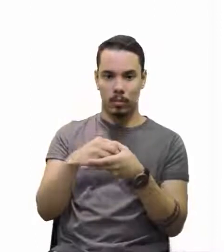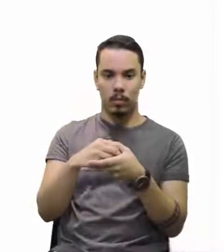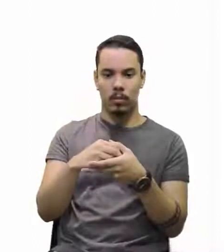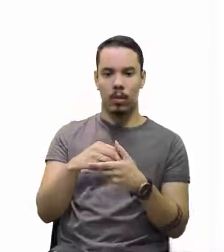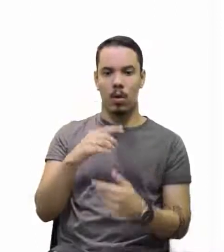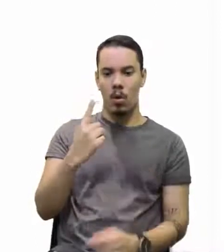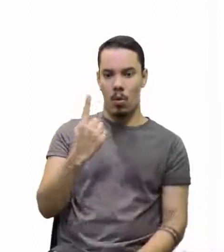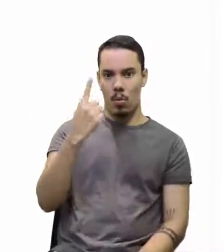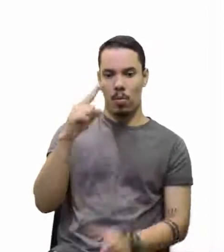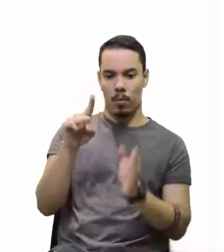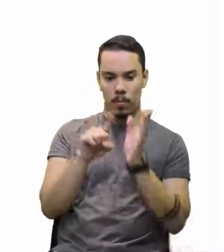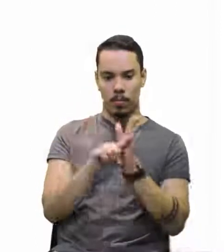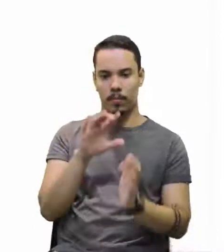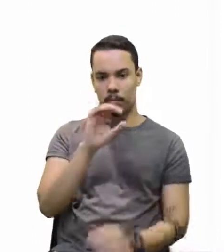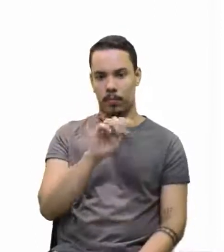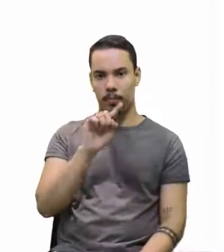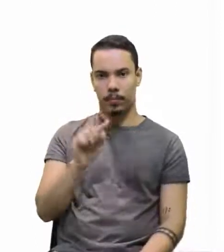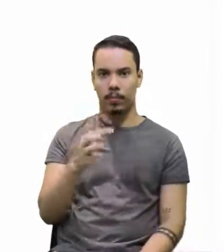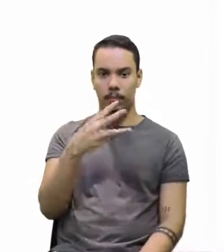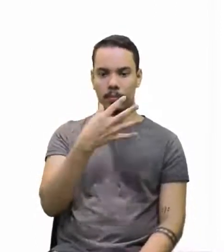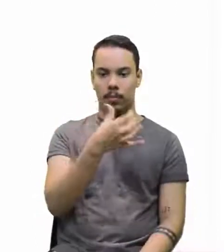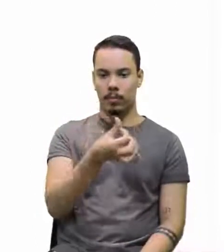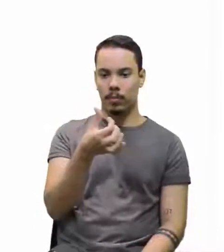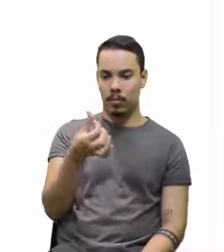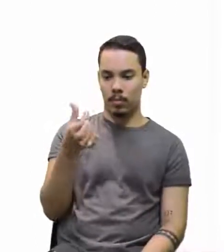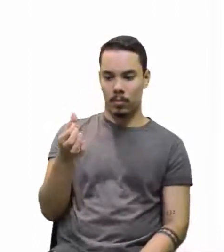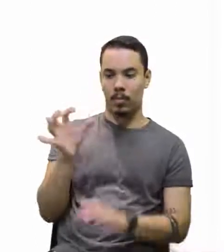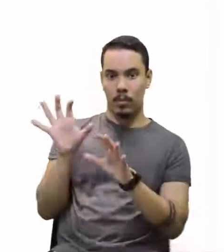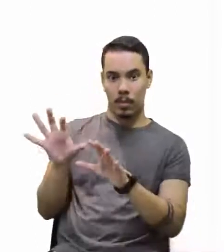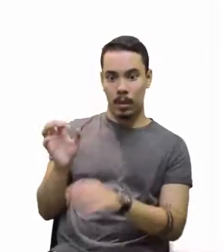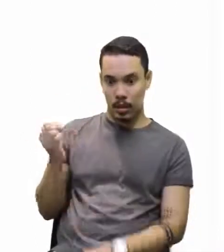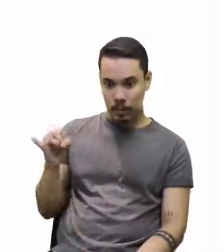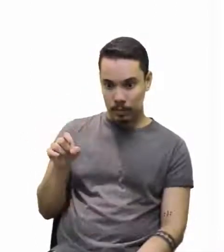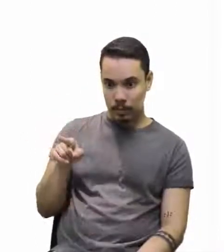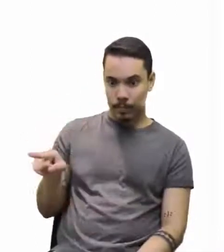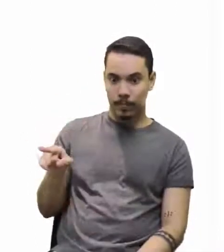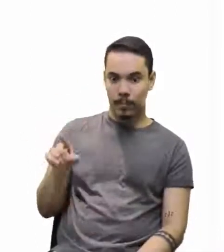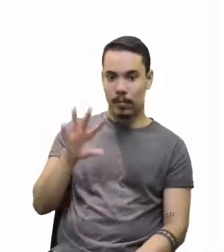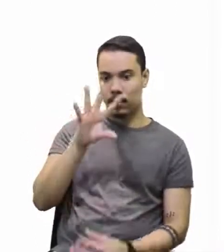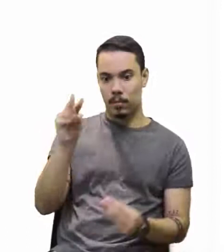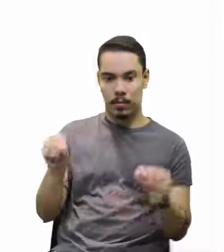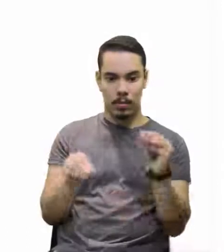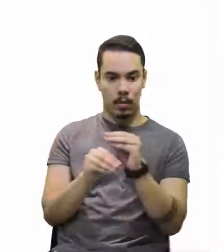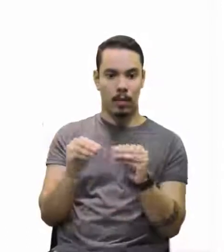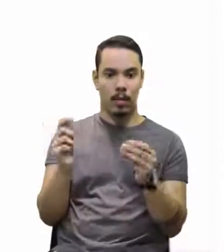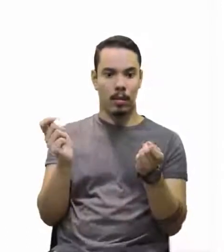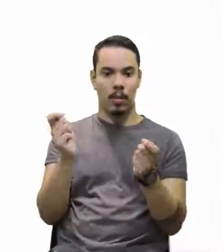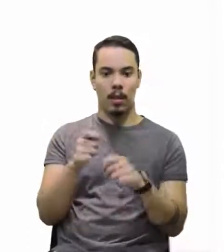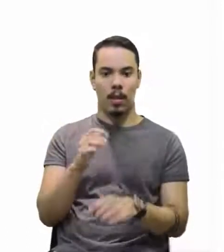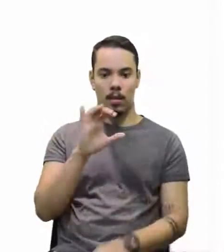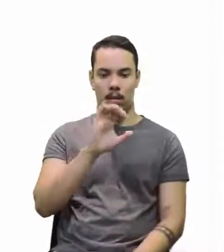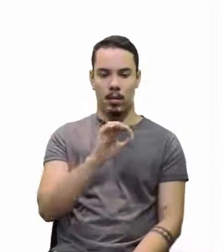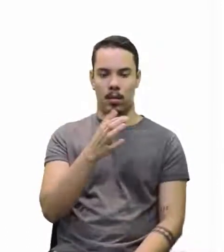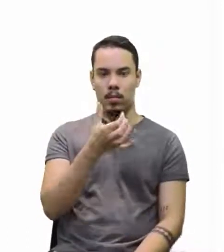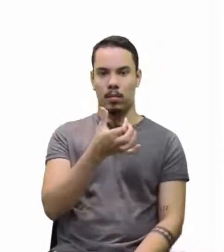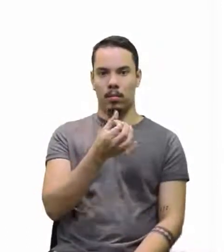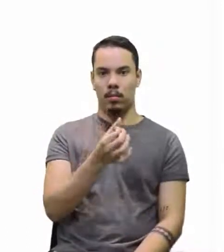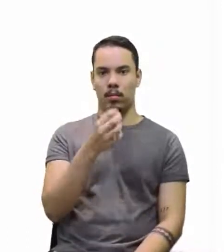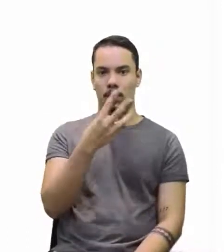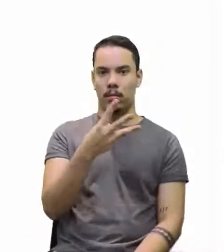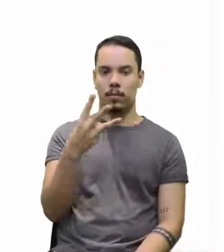é 0,366. Aí se você pegar 1 menos 0,366, vai dar